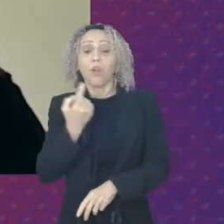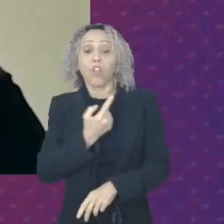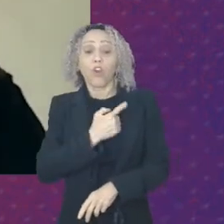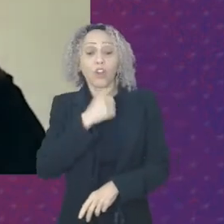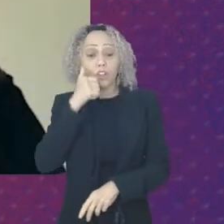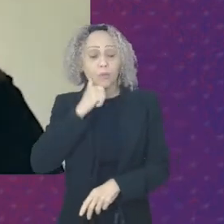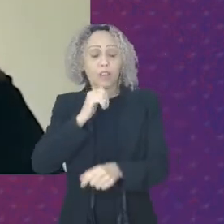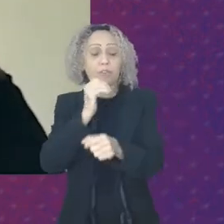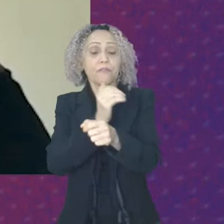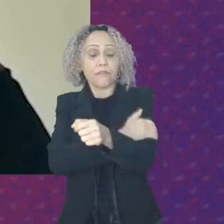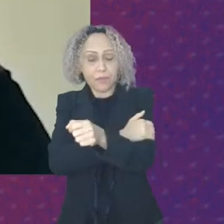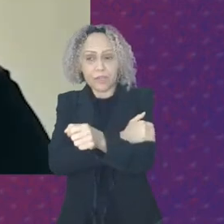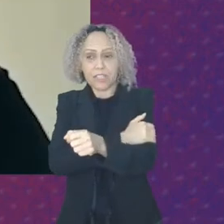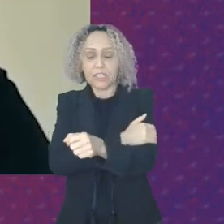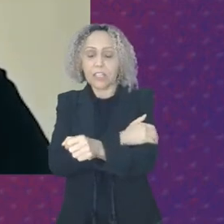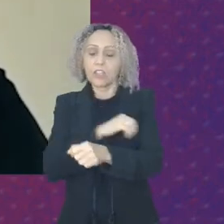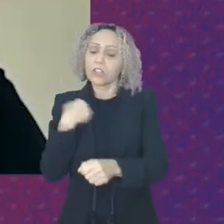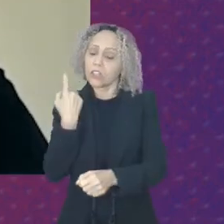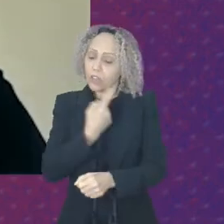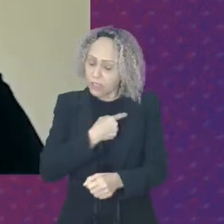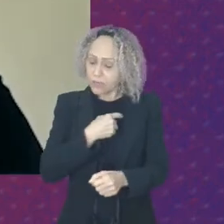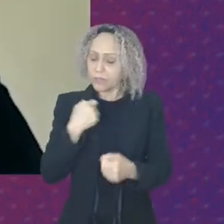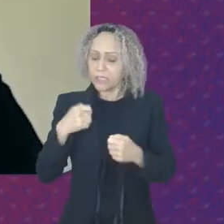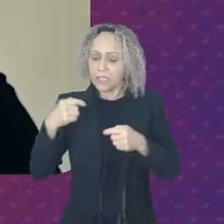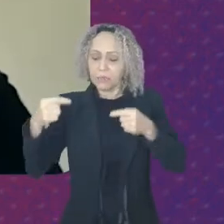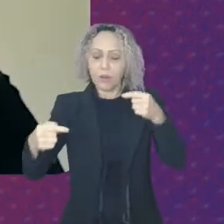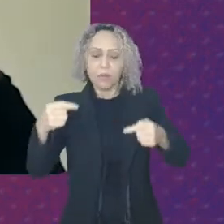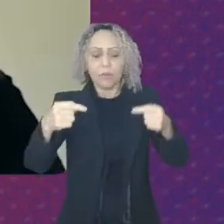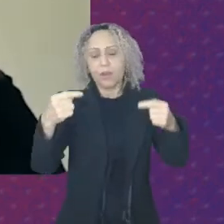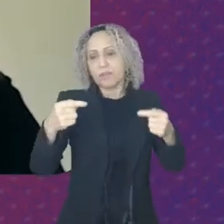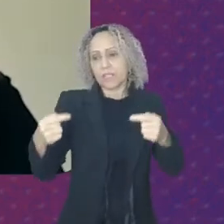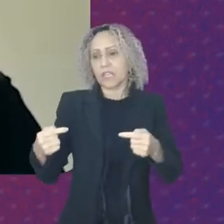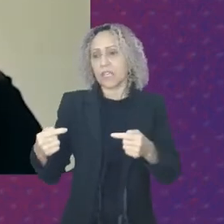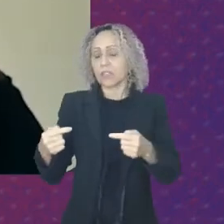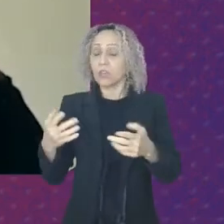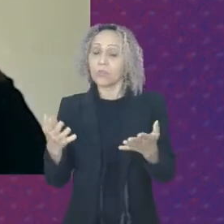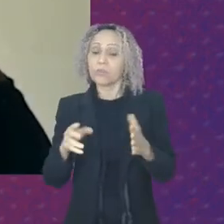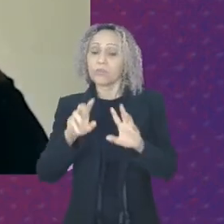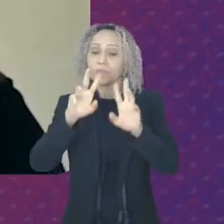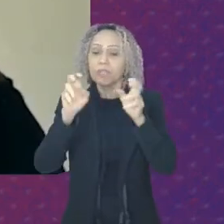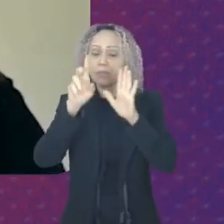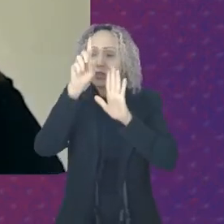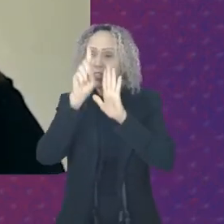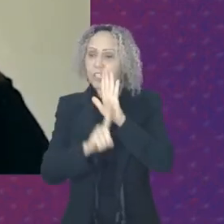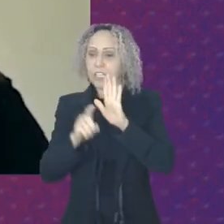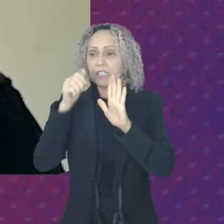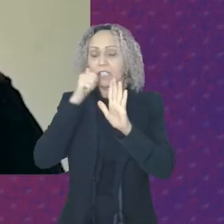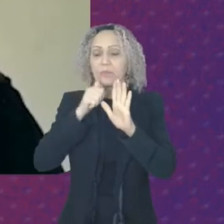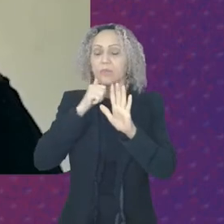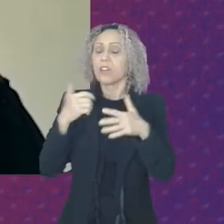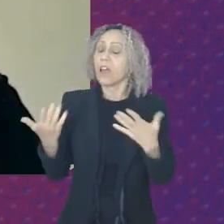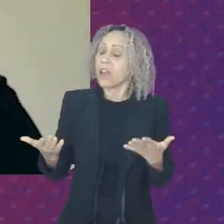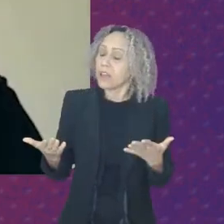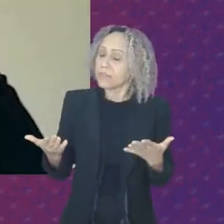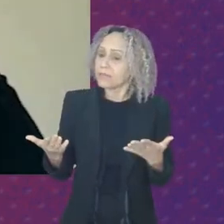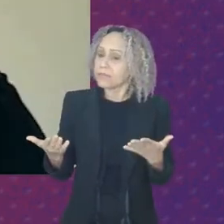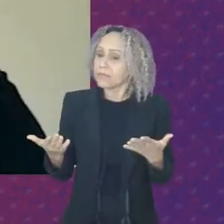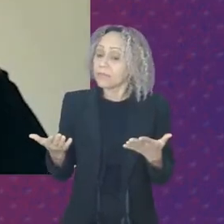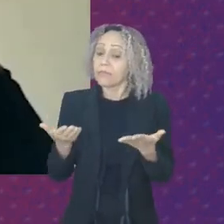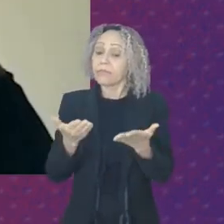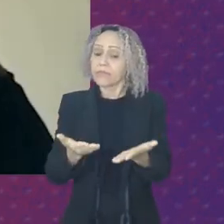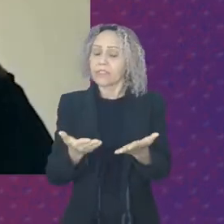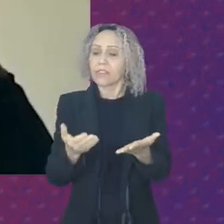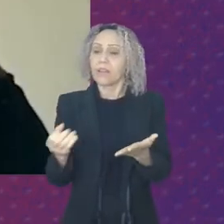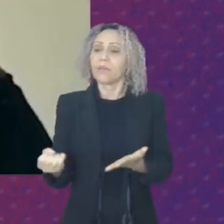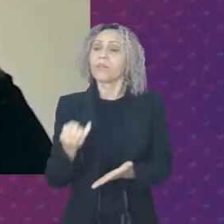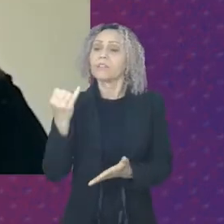fazer o debate em cima da valorização e do direito das mulheres ao seu próprio corpo, à sua própria imagem. Isso vale